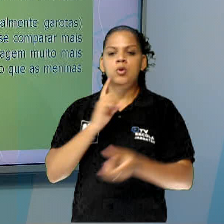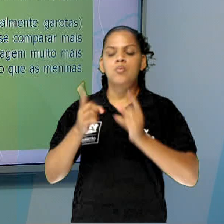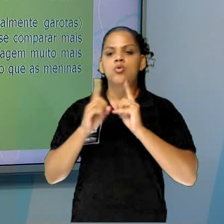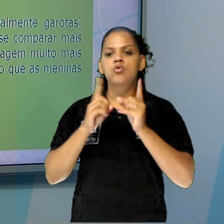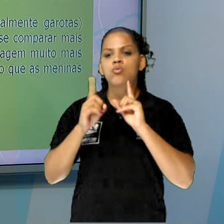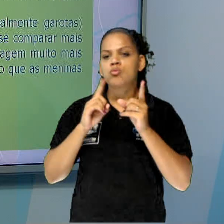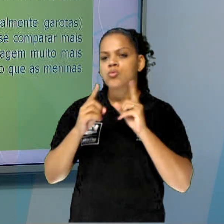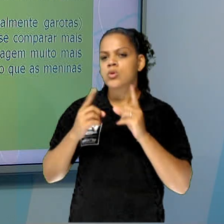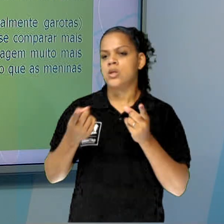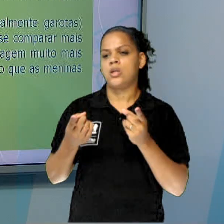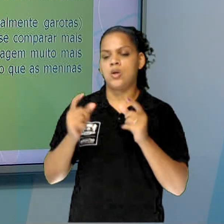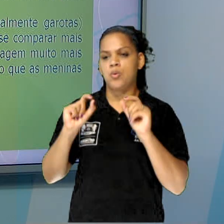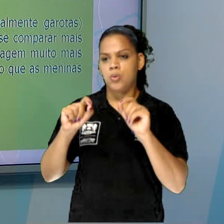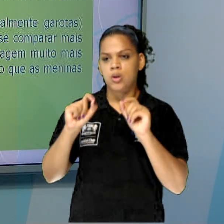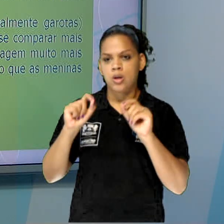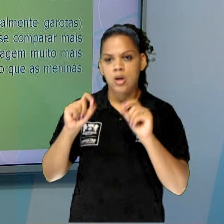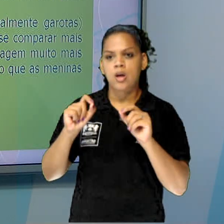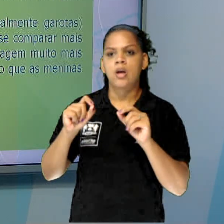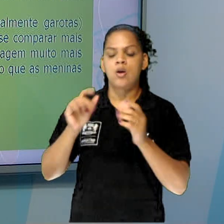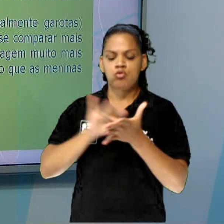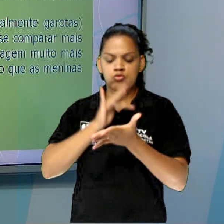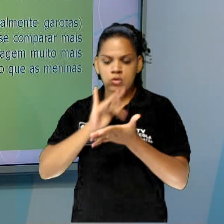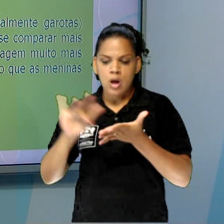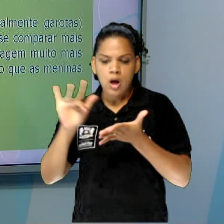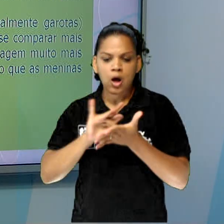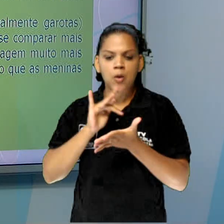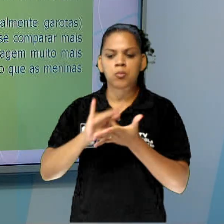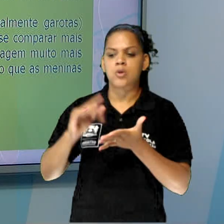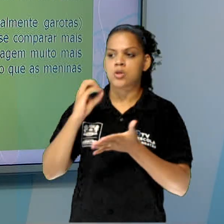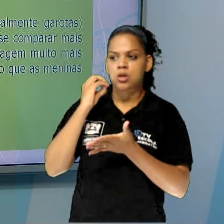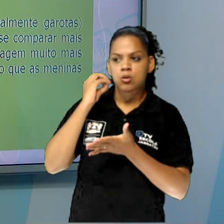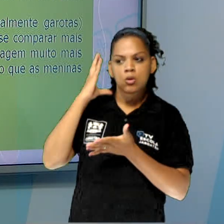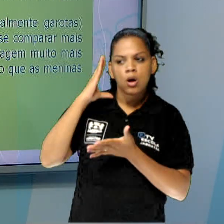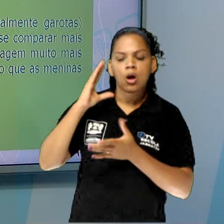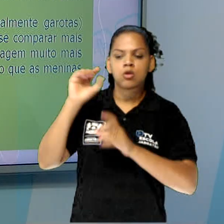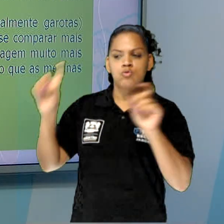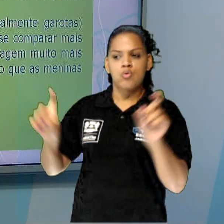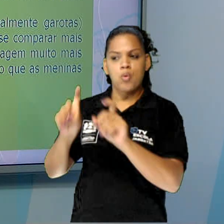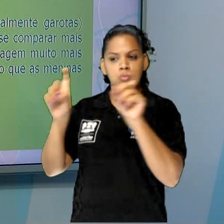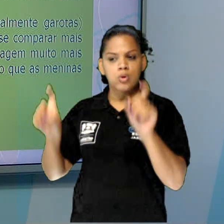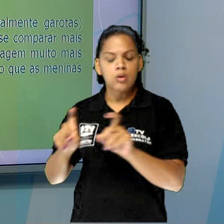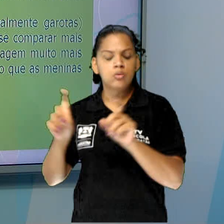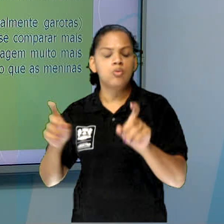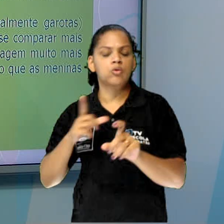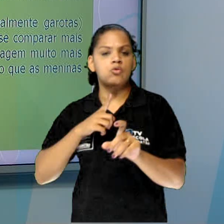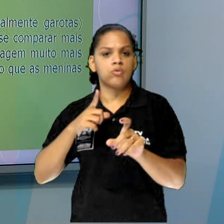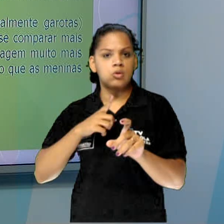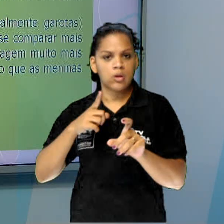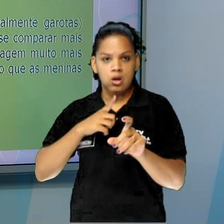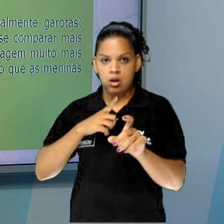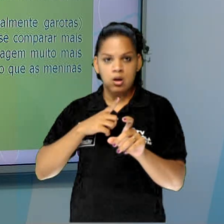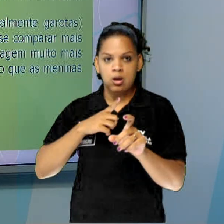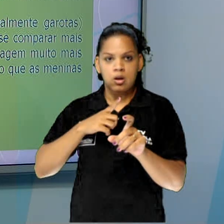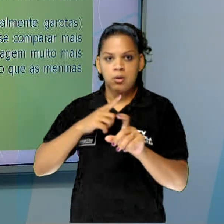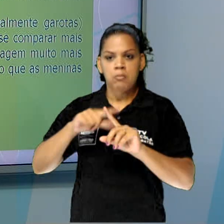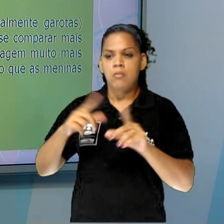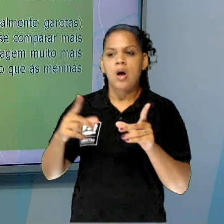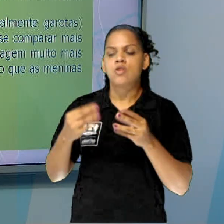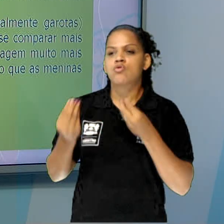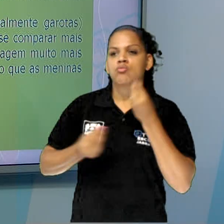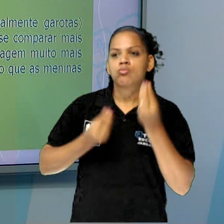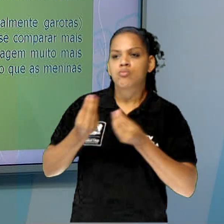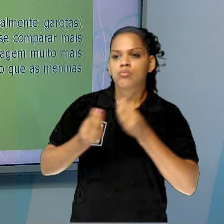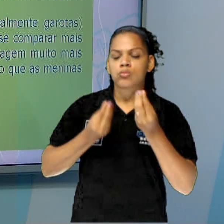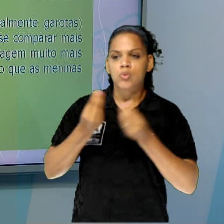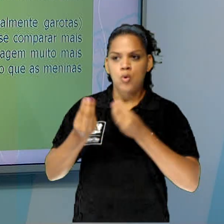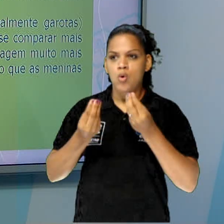que os computadores, tablets e celulares inteligentes têm no dia a dia, mas a partir de que ponto estar na rede